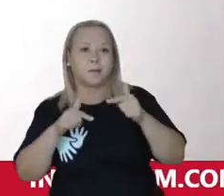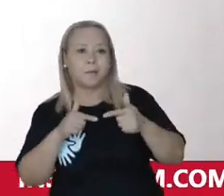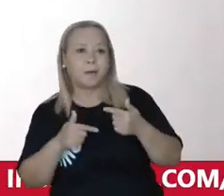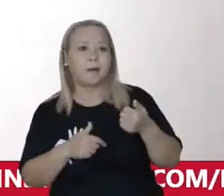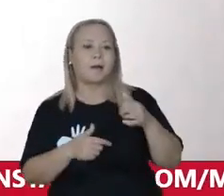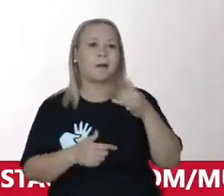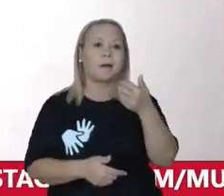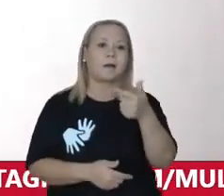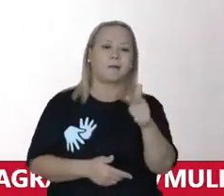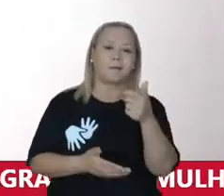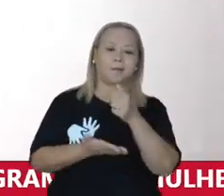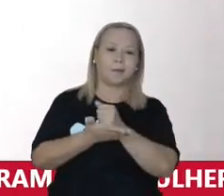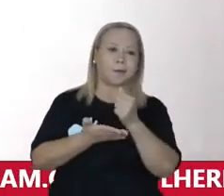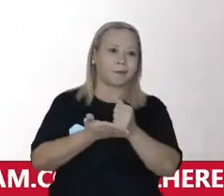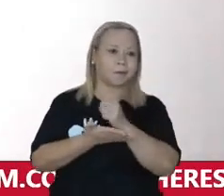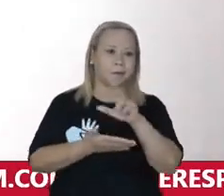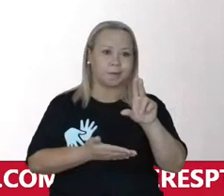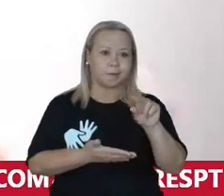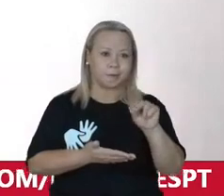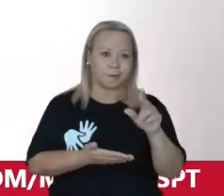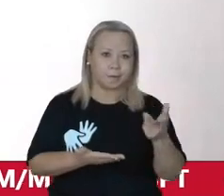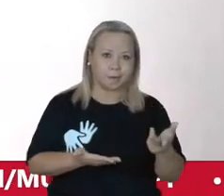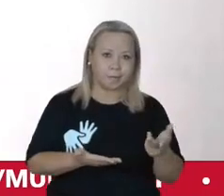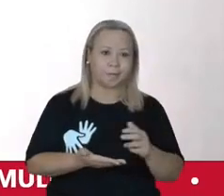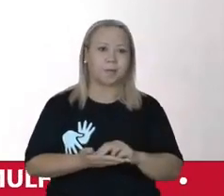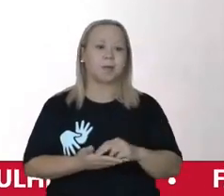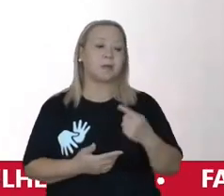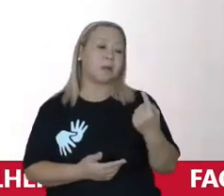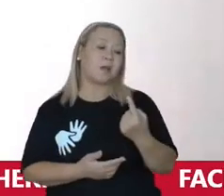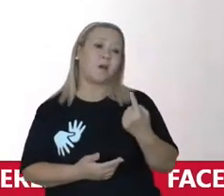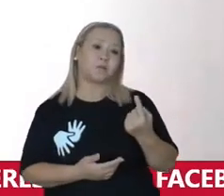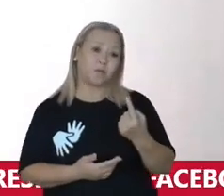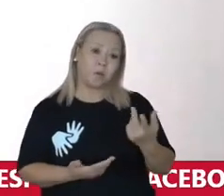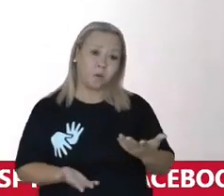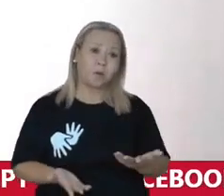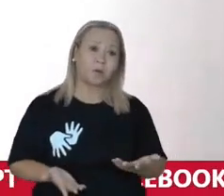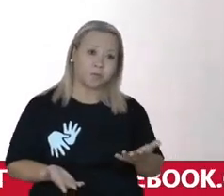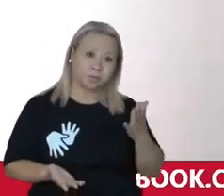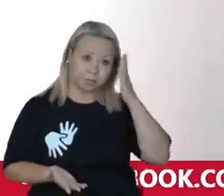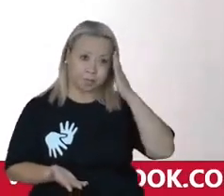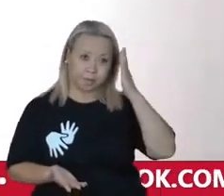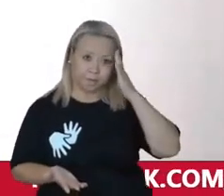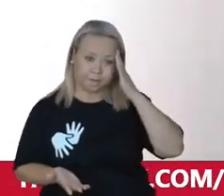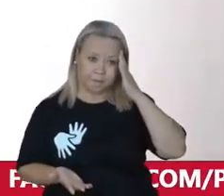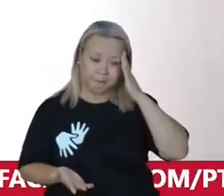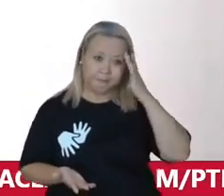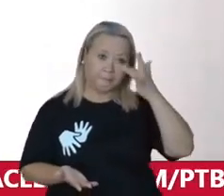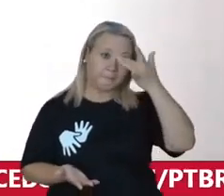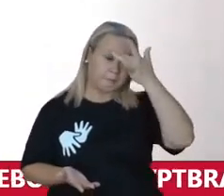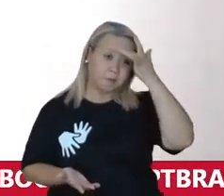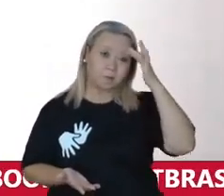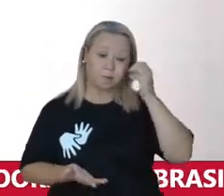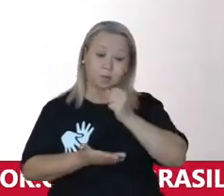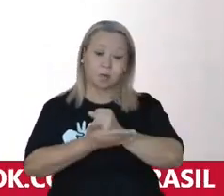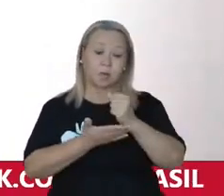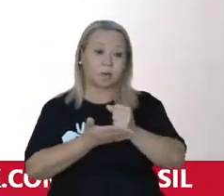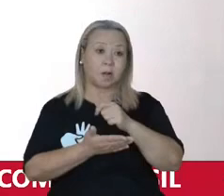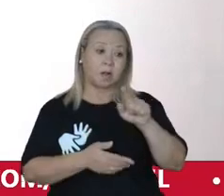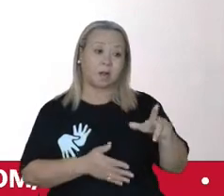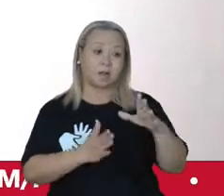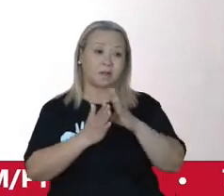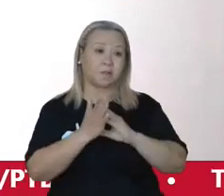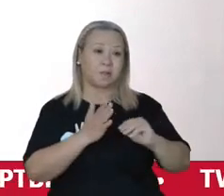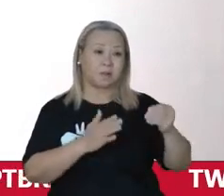registro em carteira, que é o chamado autônomo, enfim. Então, as pessoas passaram a ser contratadas nessa modalidade